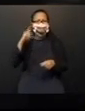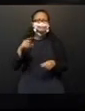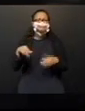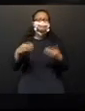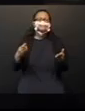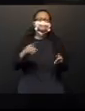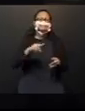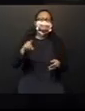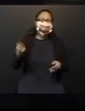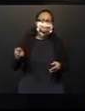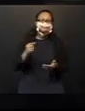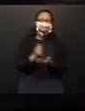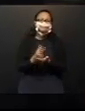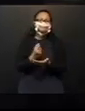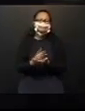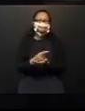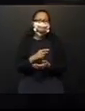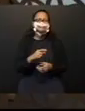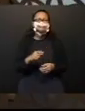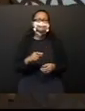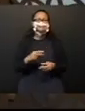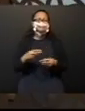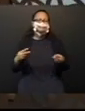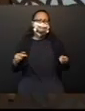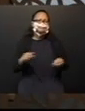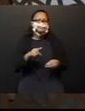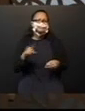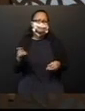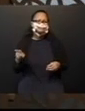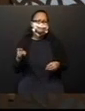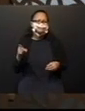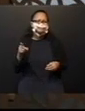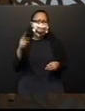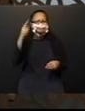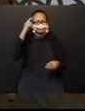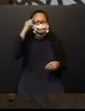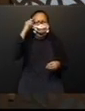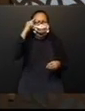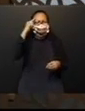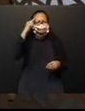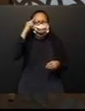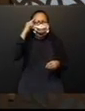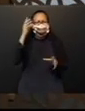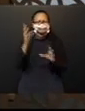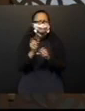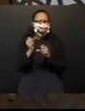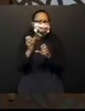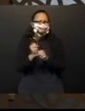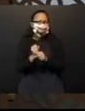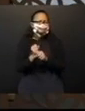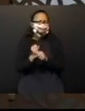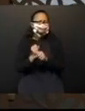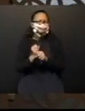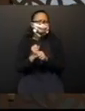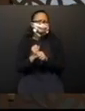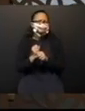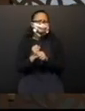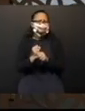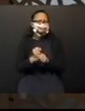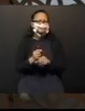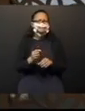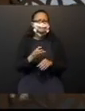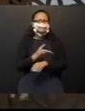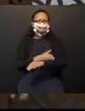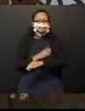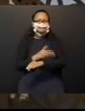vocês, já vai na rua lá, ó, calculando o troco. Vai fazendo a continha de cabeça. É muito bom. Treina o cérebro da